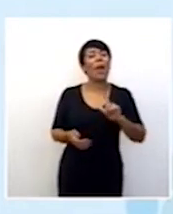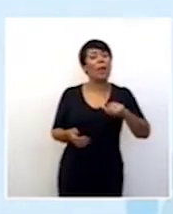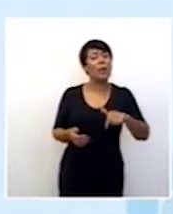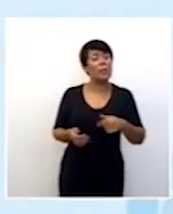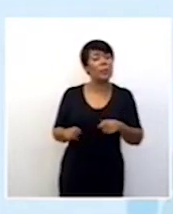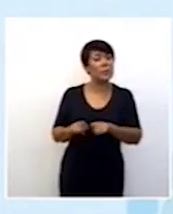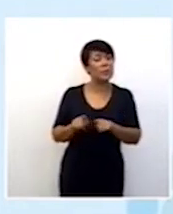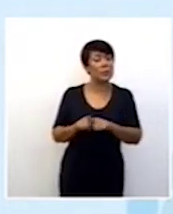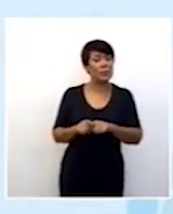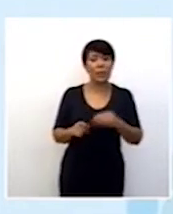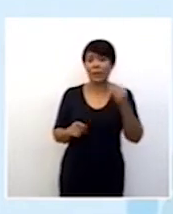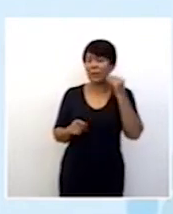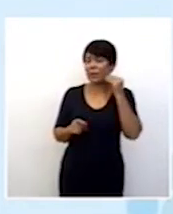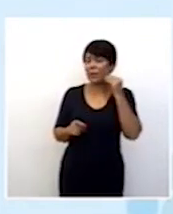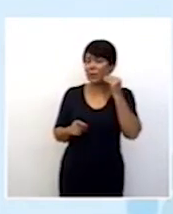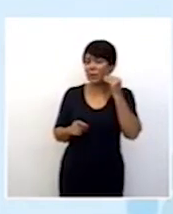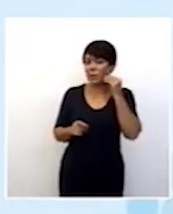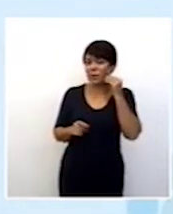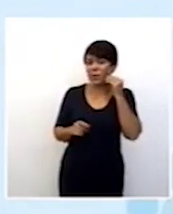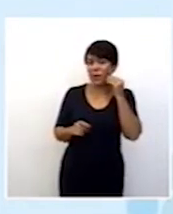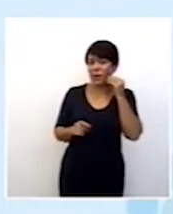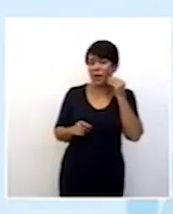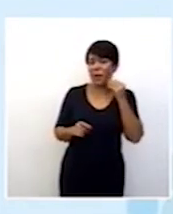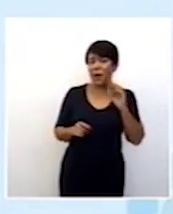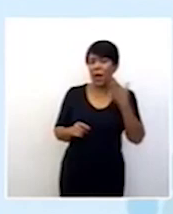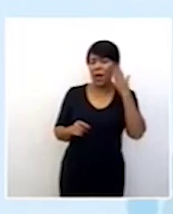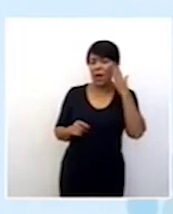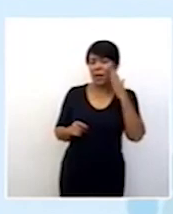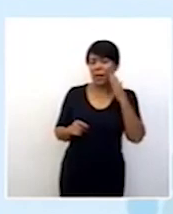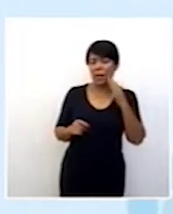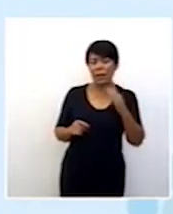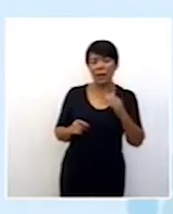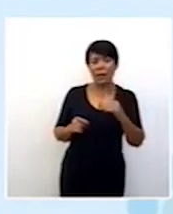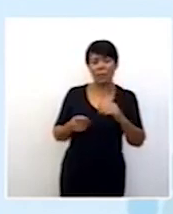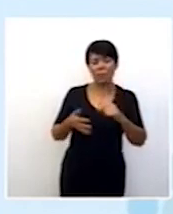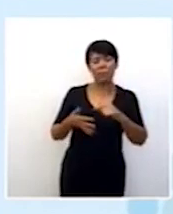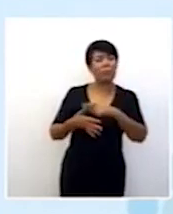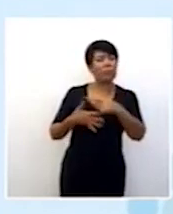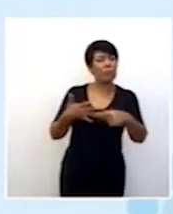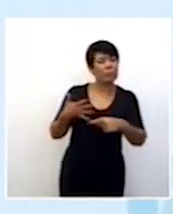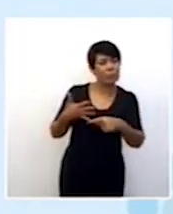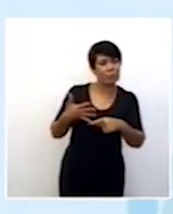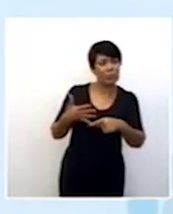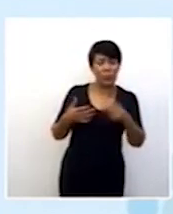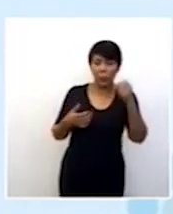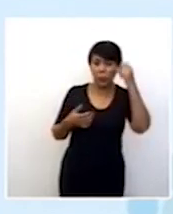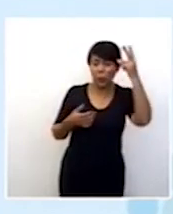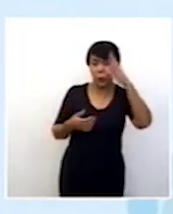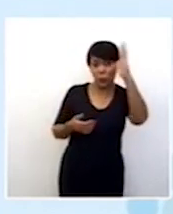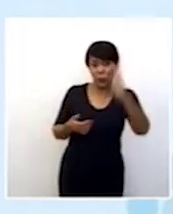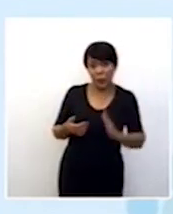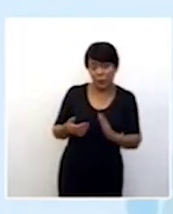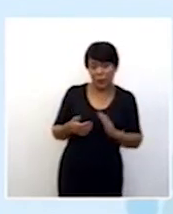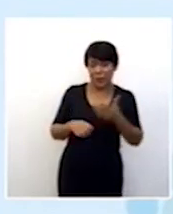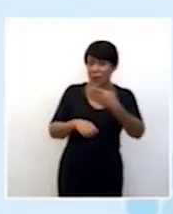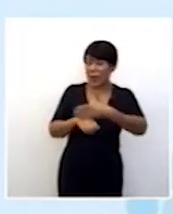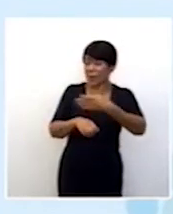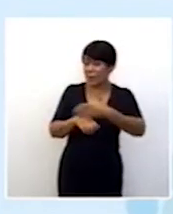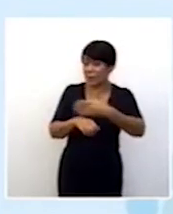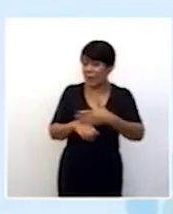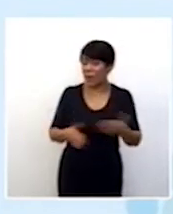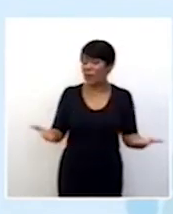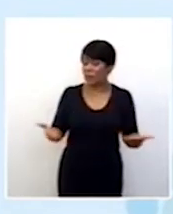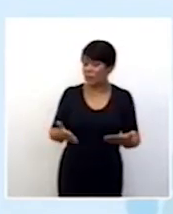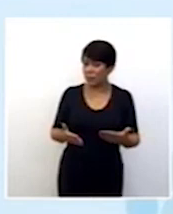vai também tentar valorizar os aspectos do repertório linguístico e cultural do Brasil nas atividades que iremos fazer